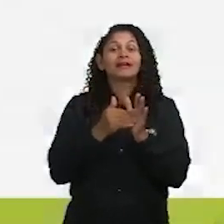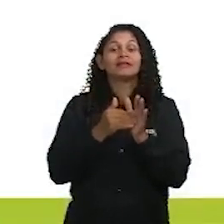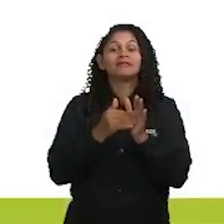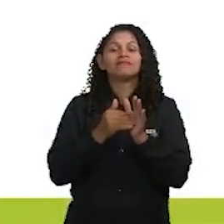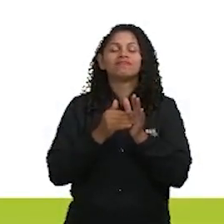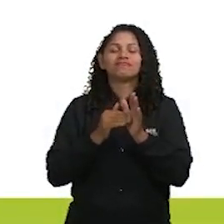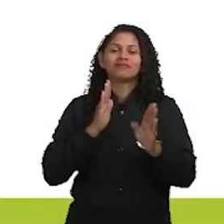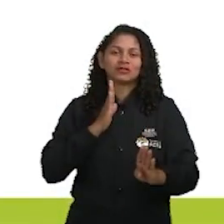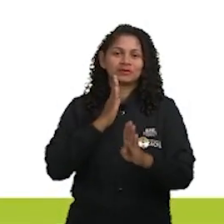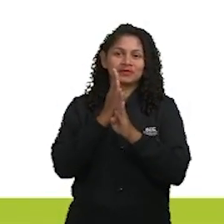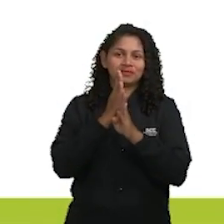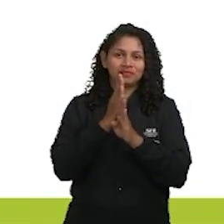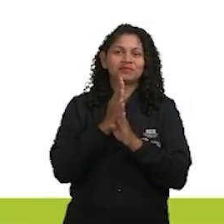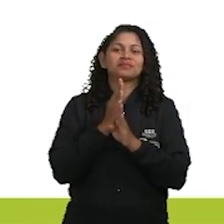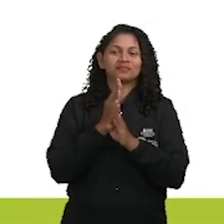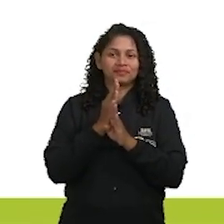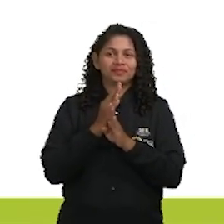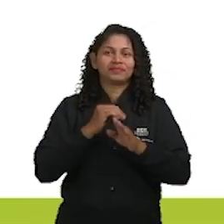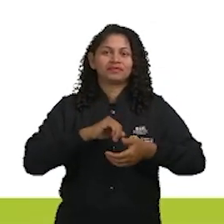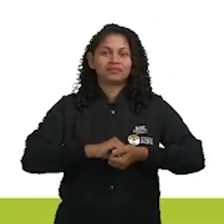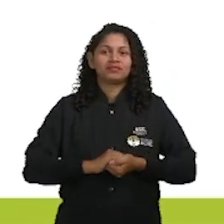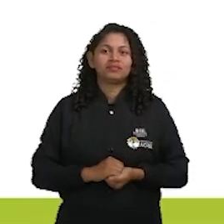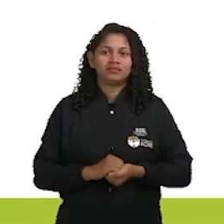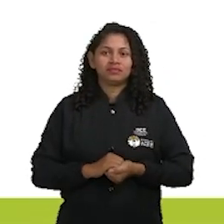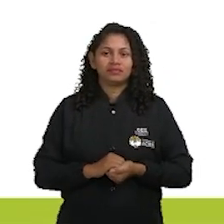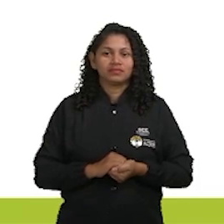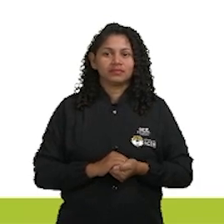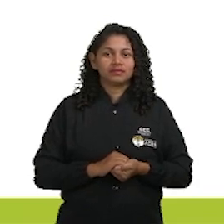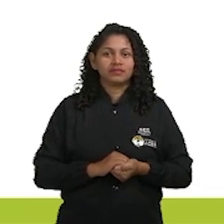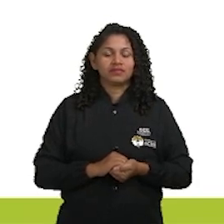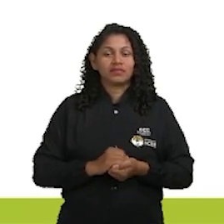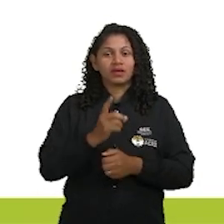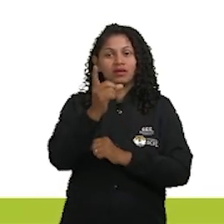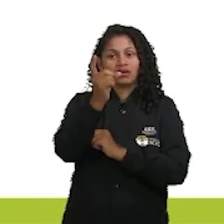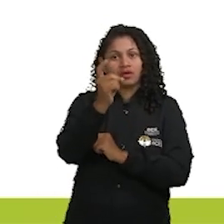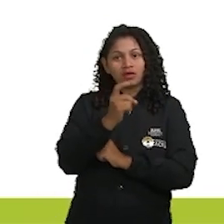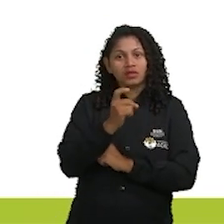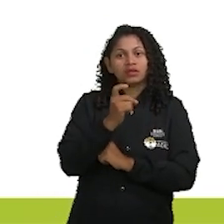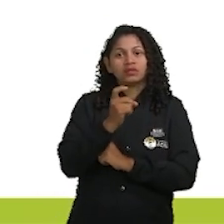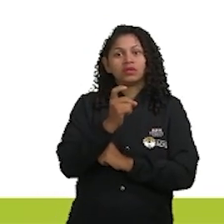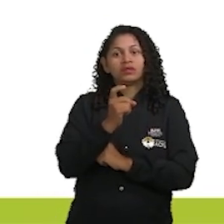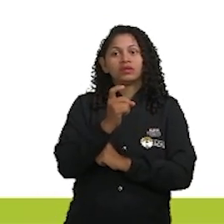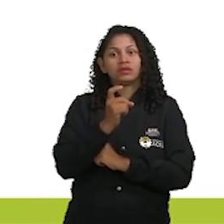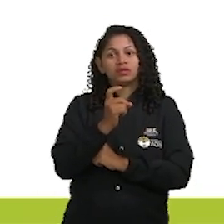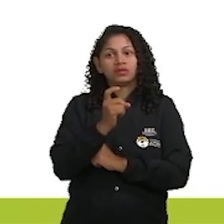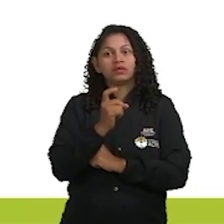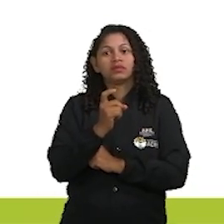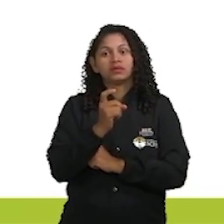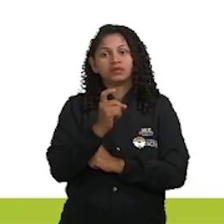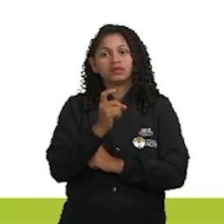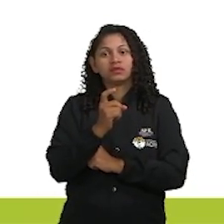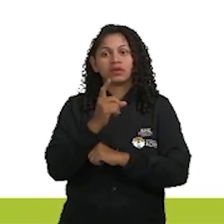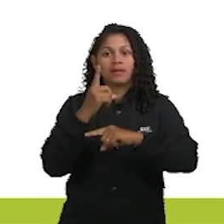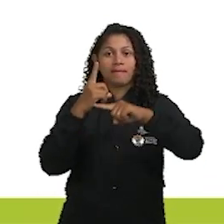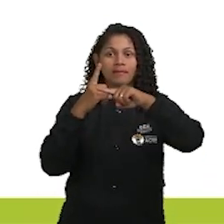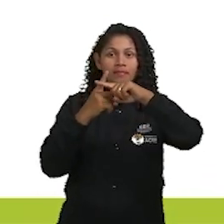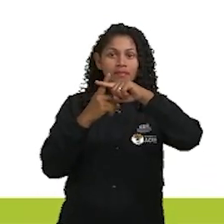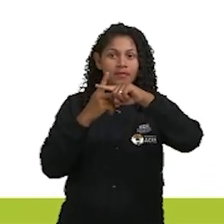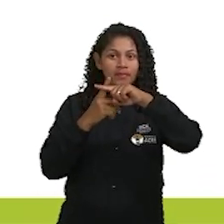X. De acordo aqui com o esqueminha, o X ele vai ter valor igual a